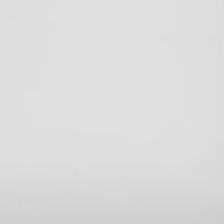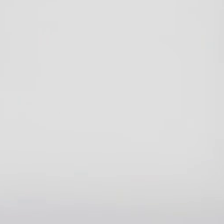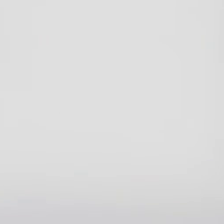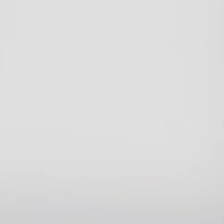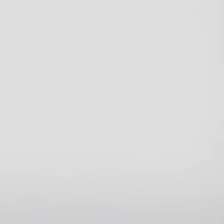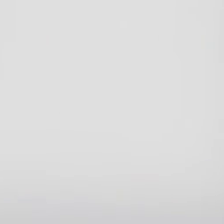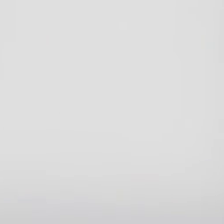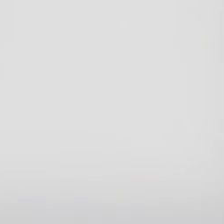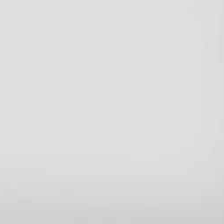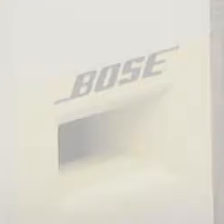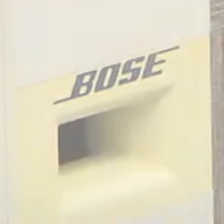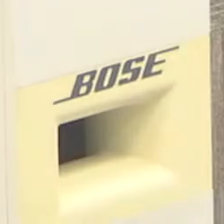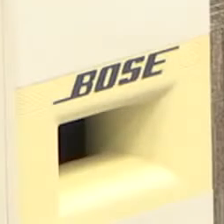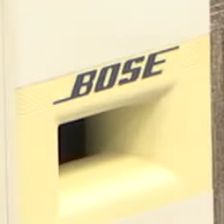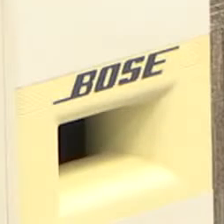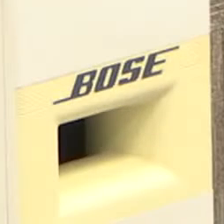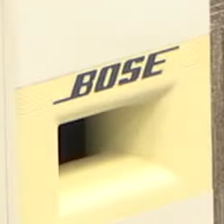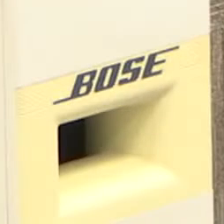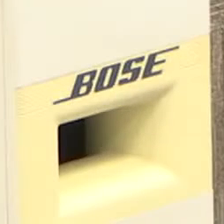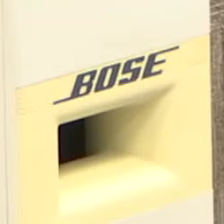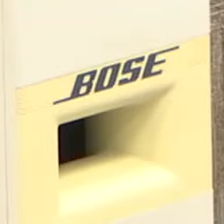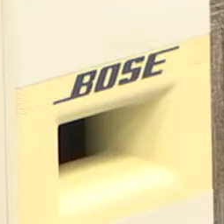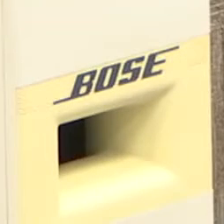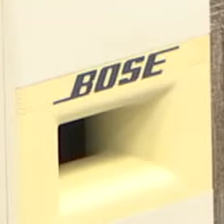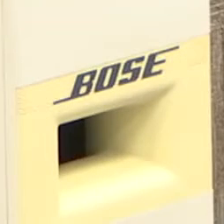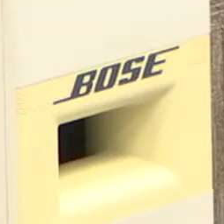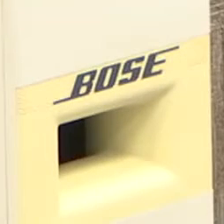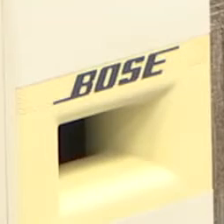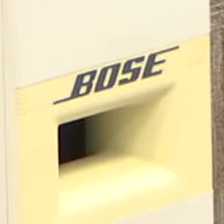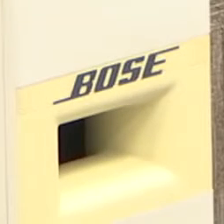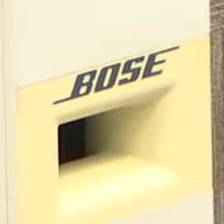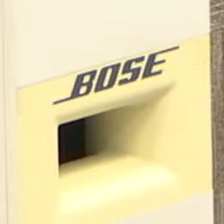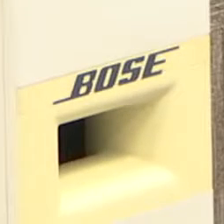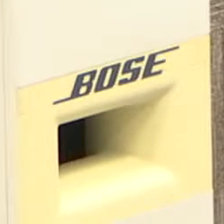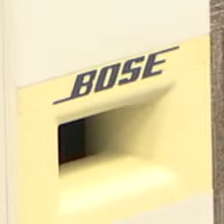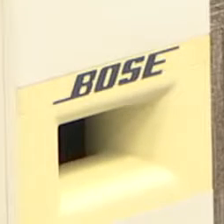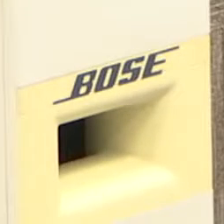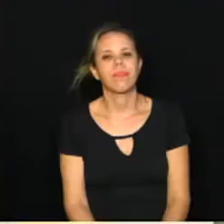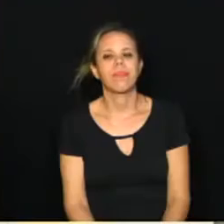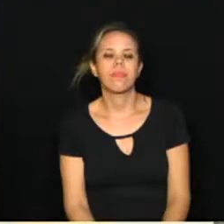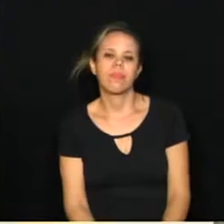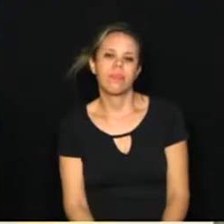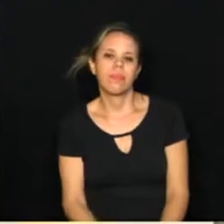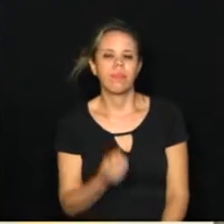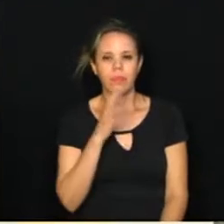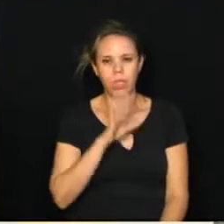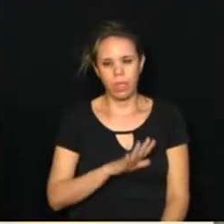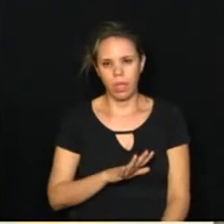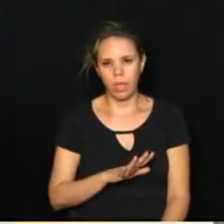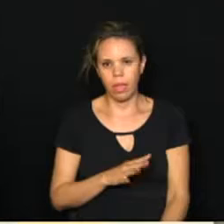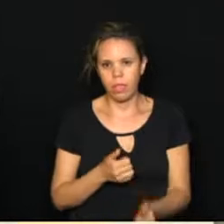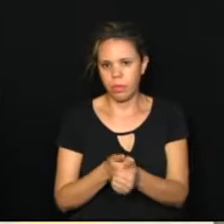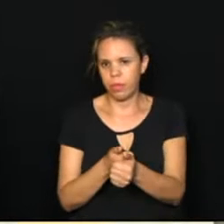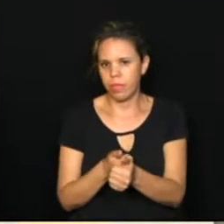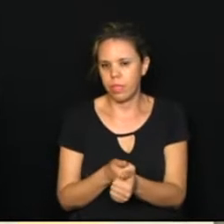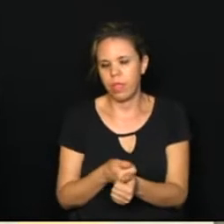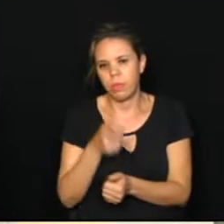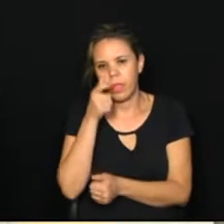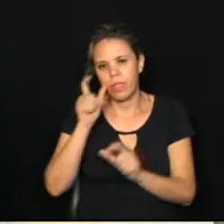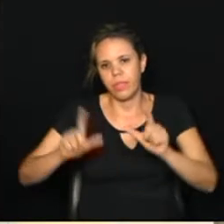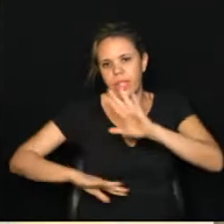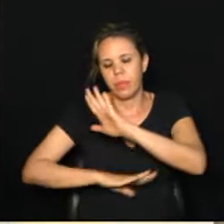TV Câmara, Campinas. Olá, muito boa tarde para você que acompanha a TV Câmara Campinas ao vivo. Agora